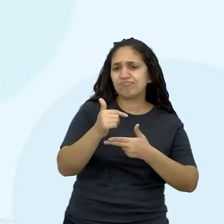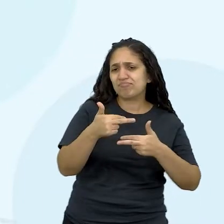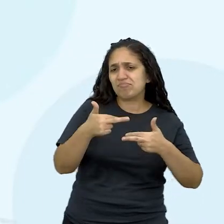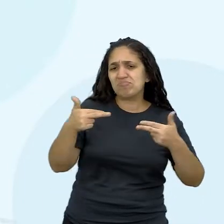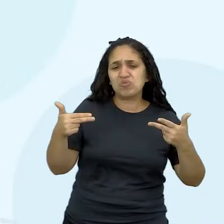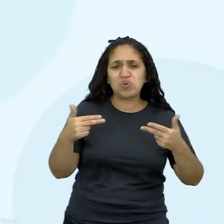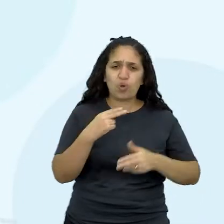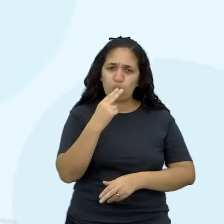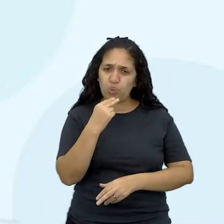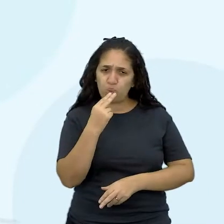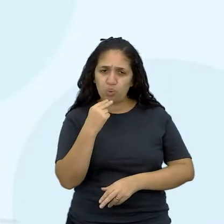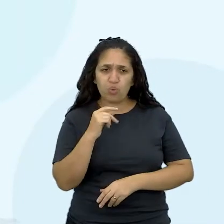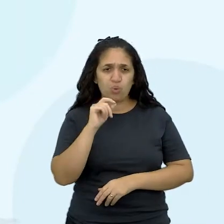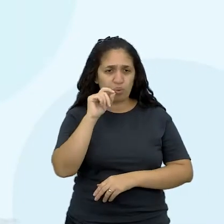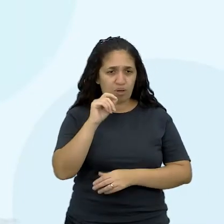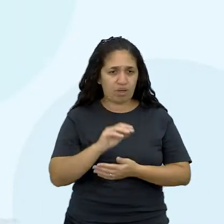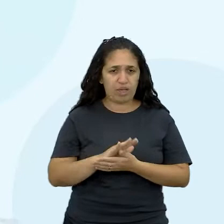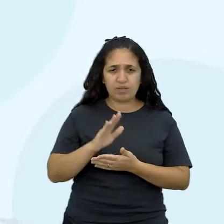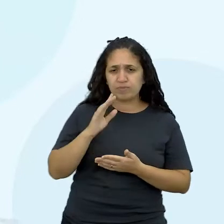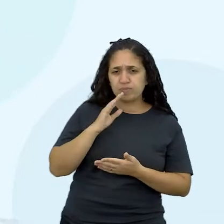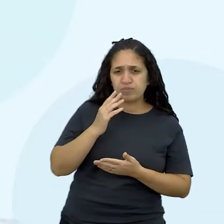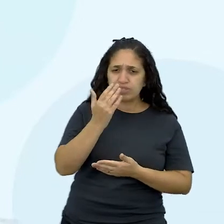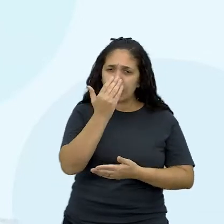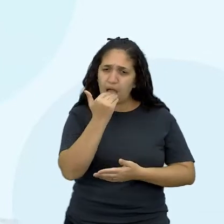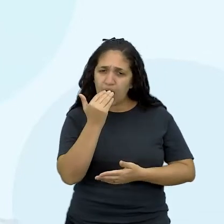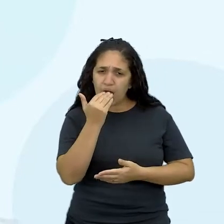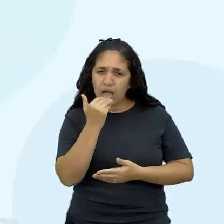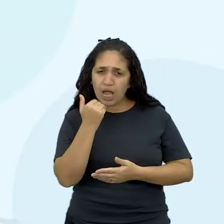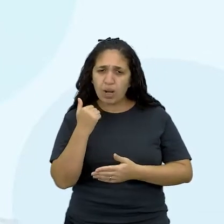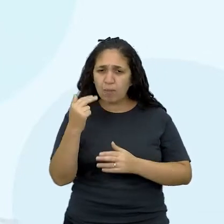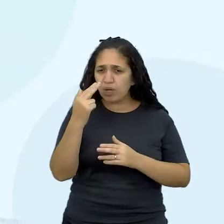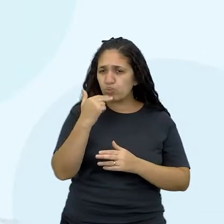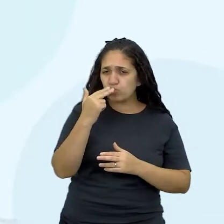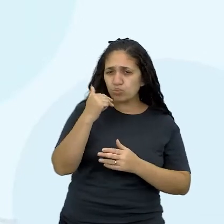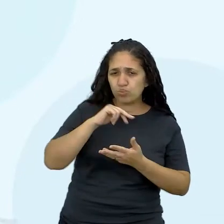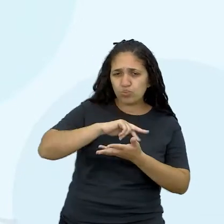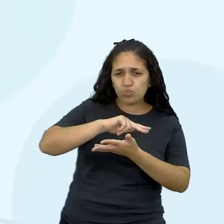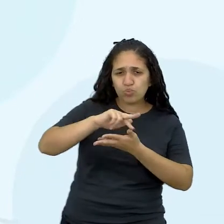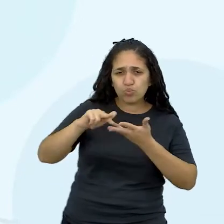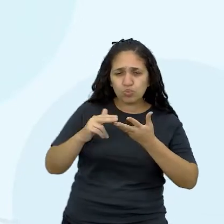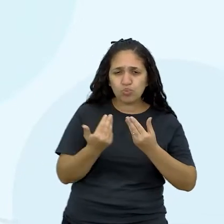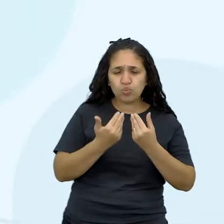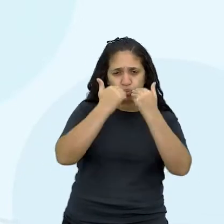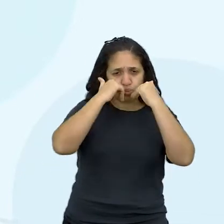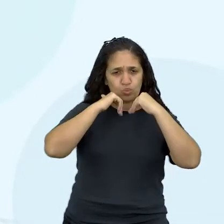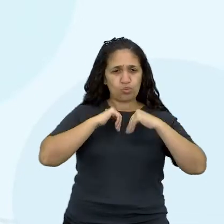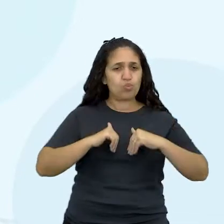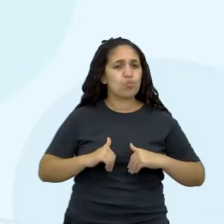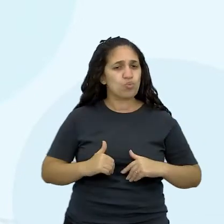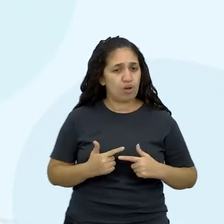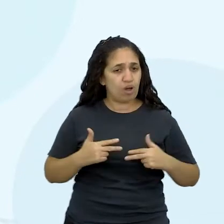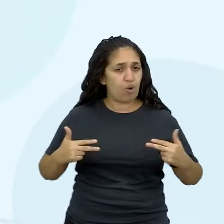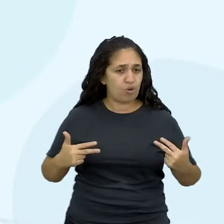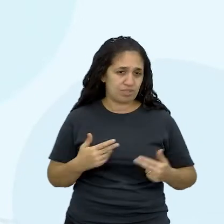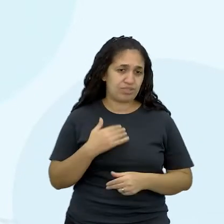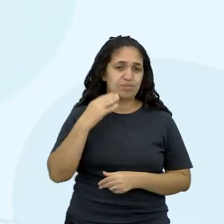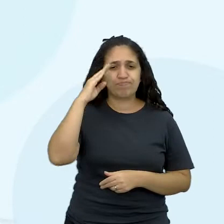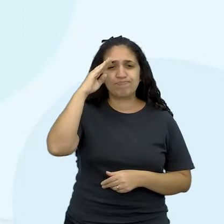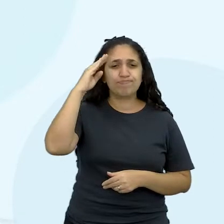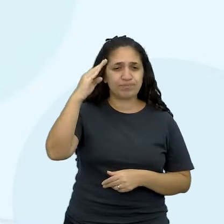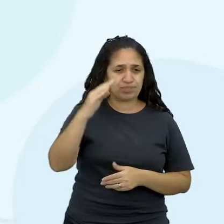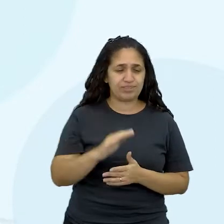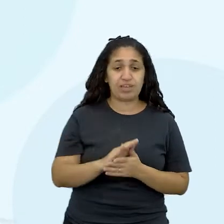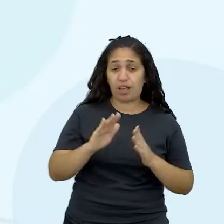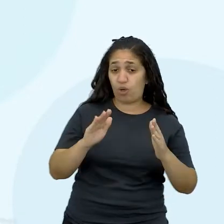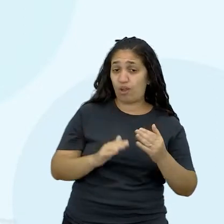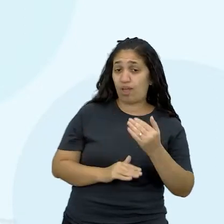nutricionais, significa ali, olha, a assimilação de alimentos e nutrientes para as funções vitais. Mas a alimentação, né,